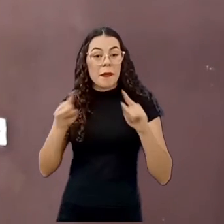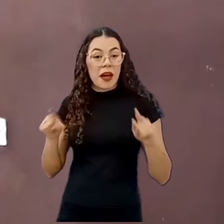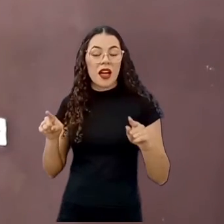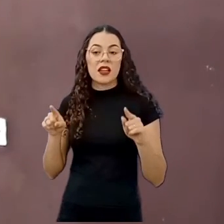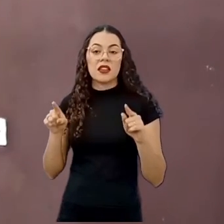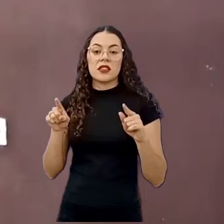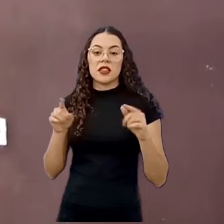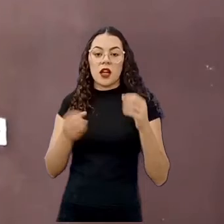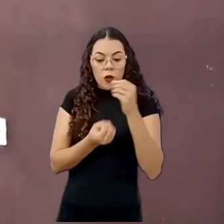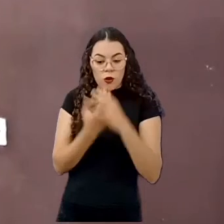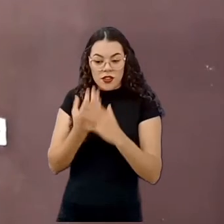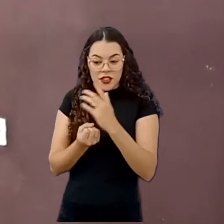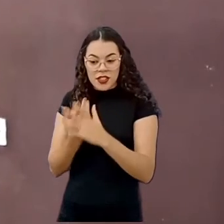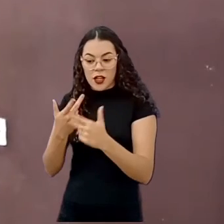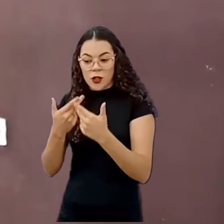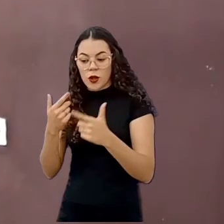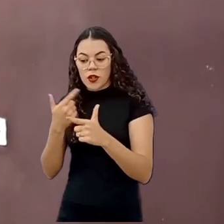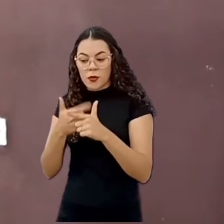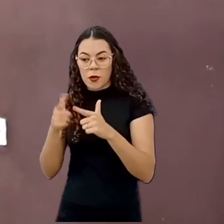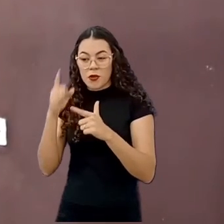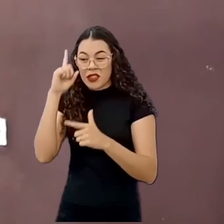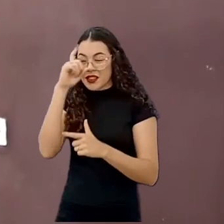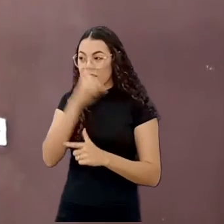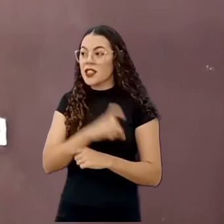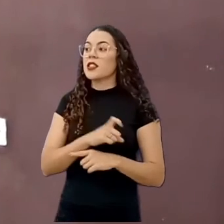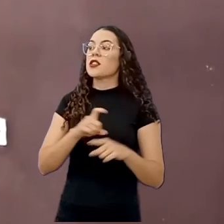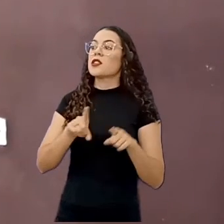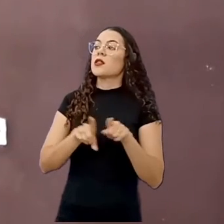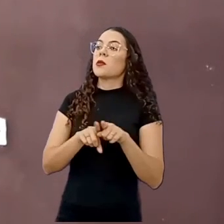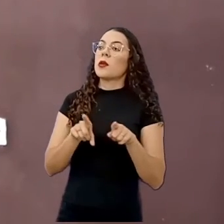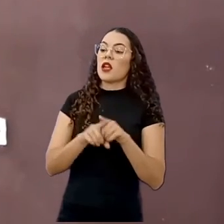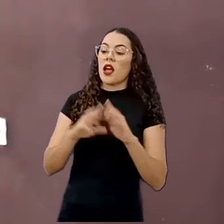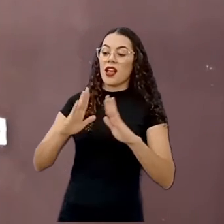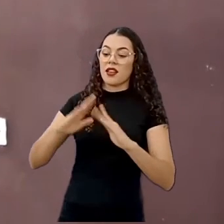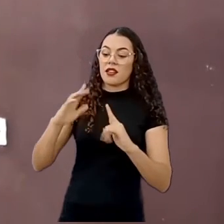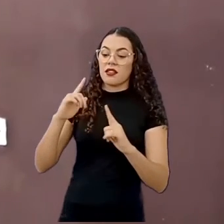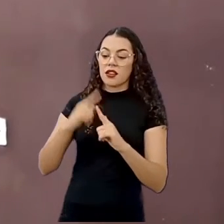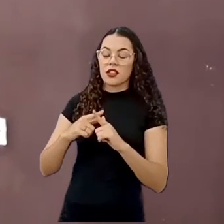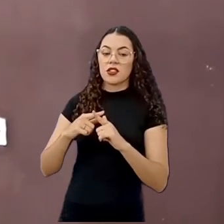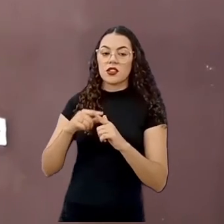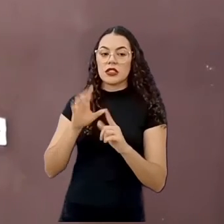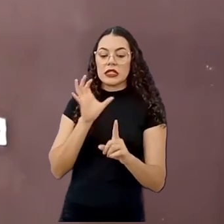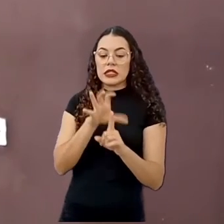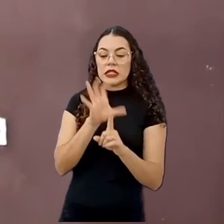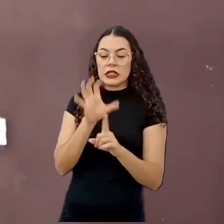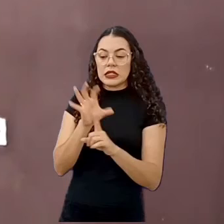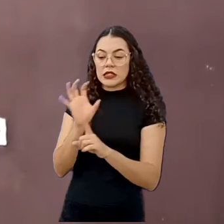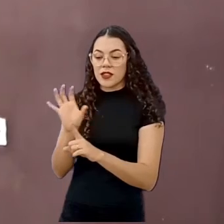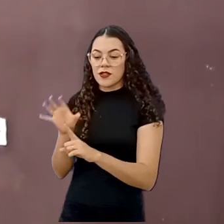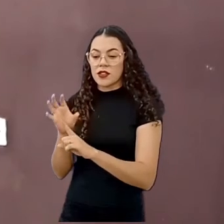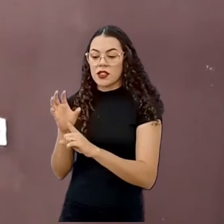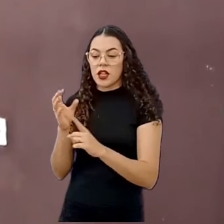em meio a circunstâncias difíceis, mesmo em meio àquela igreja passando por ataques externos,